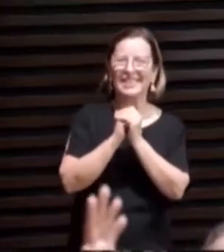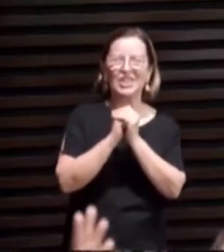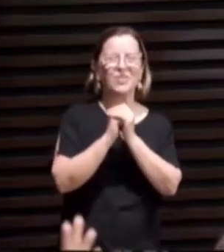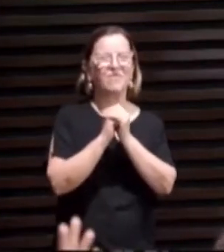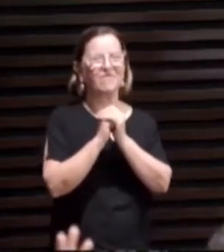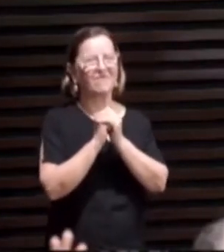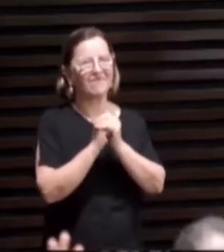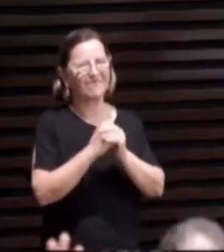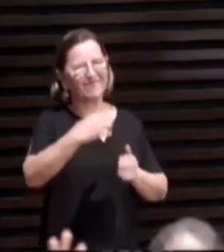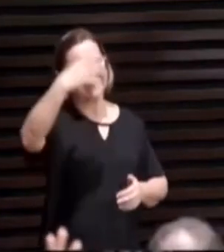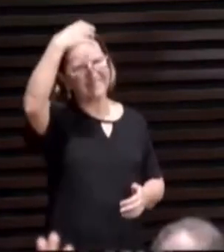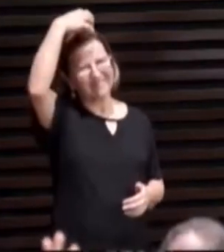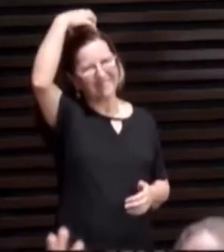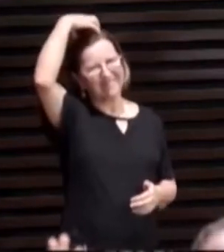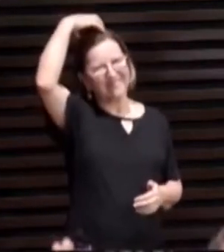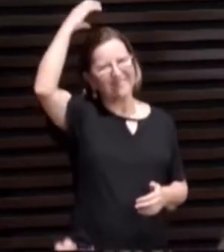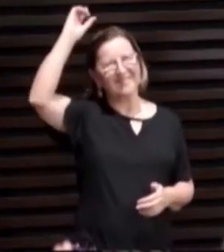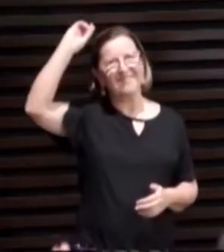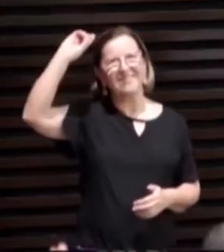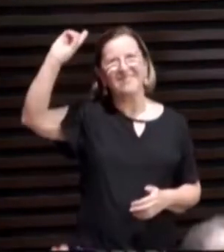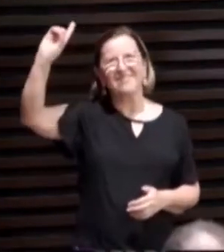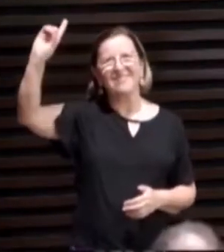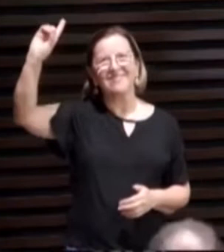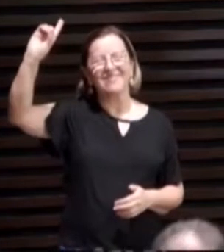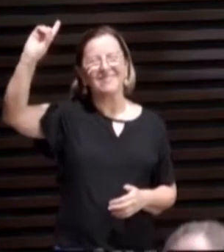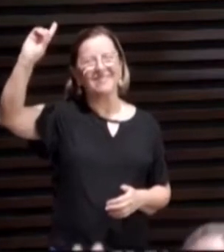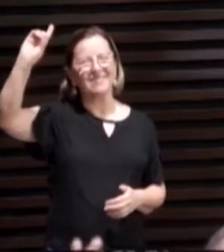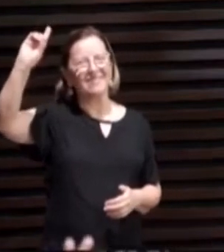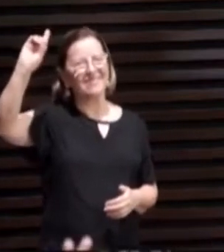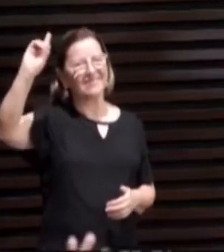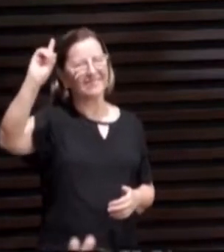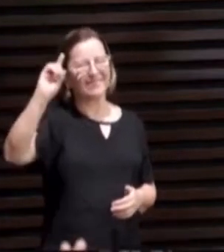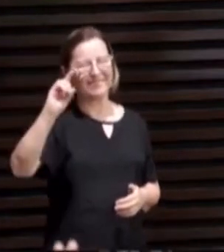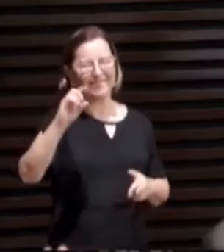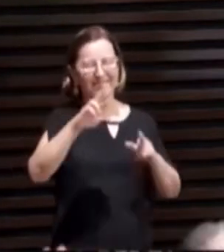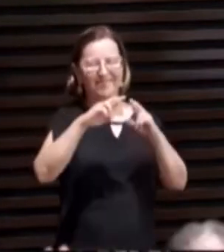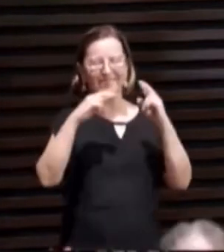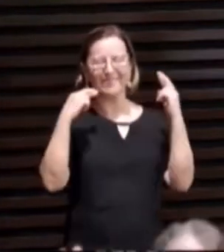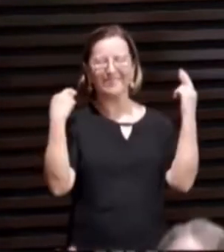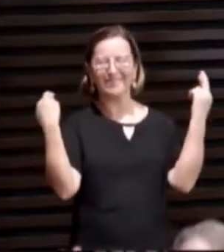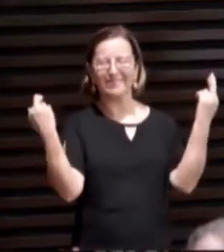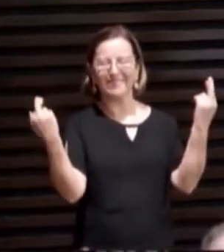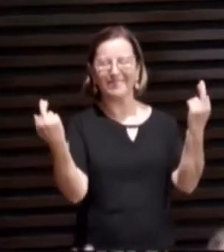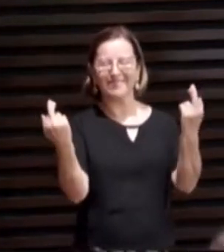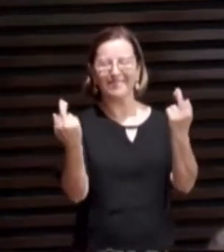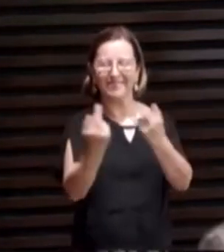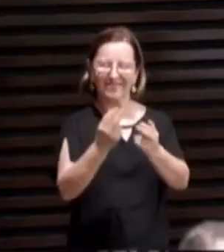amém. Soberano Deus, que reina para